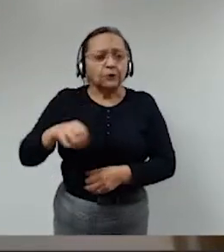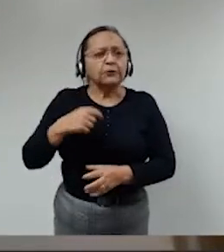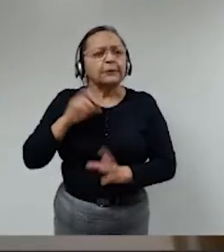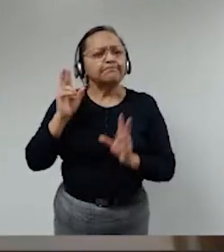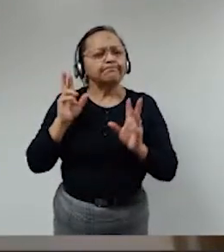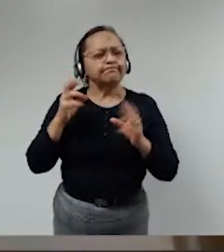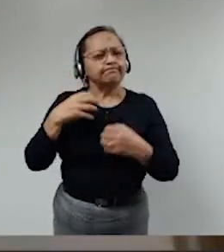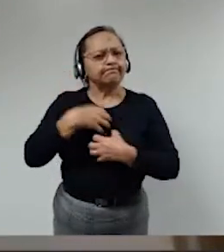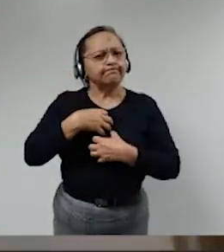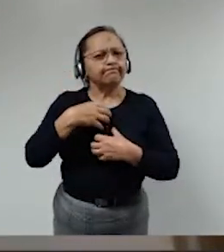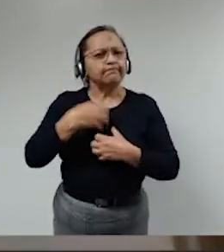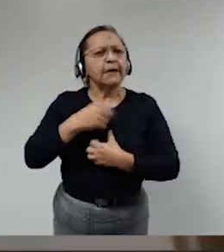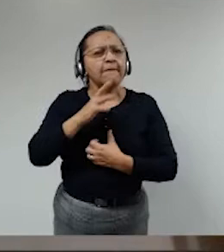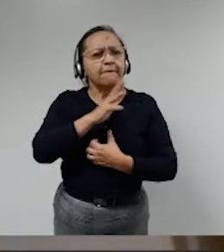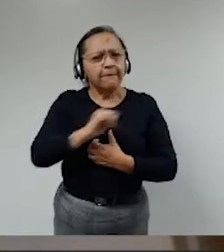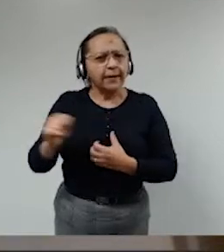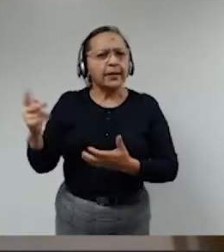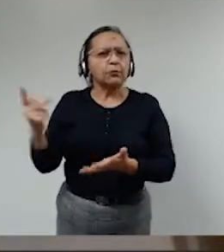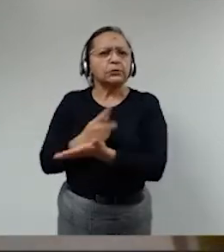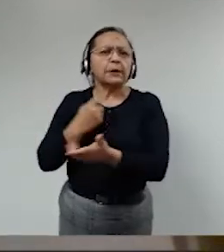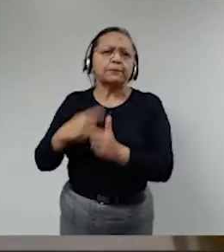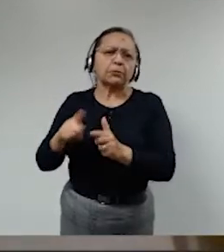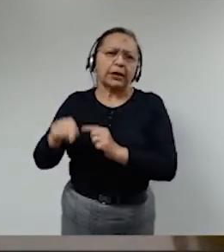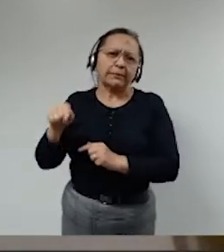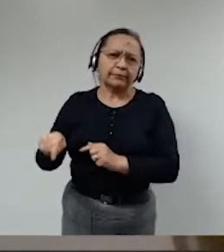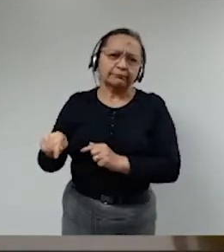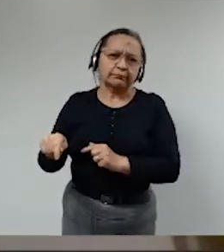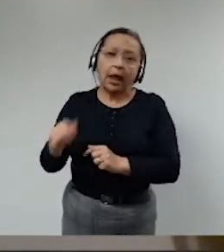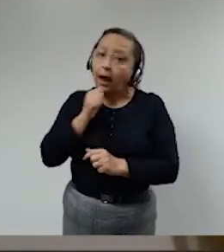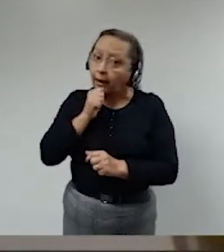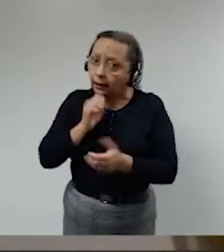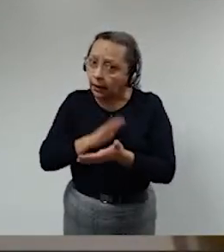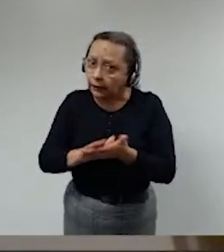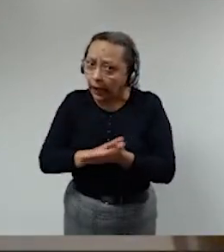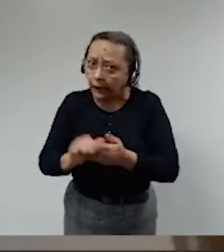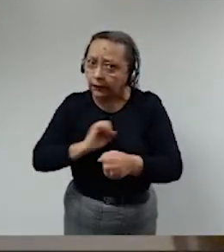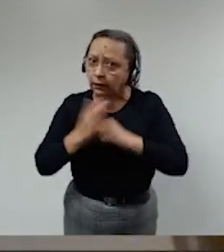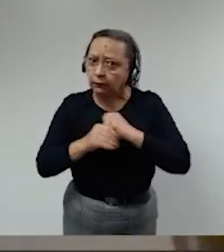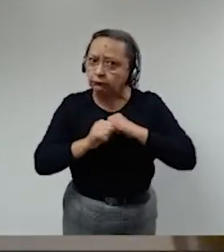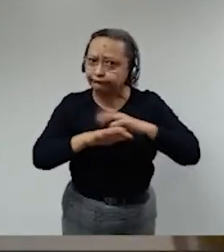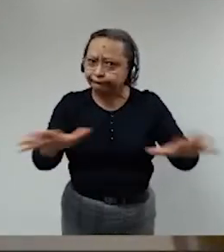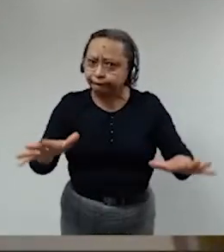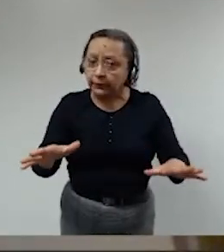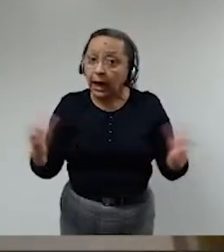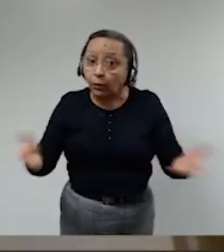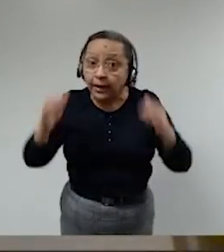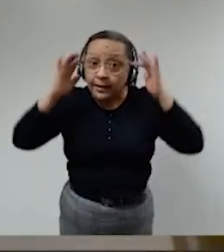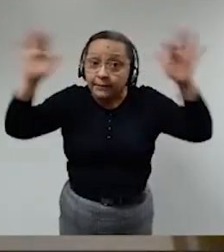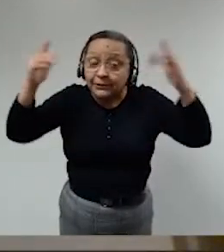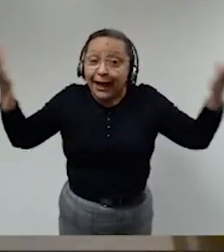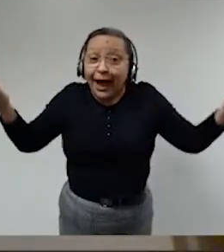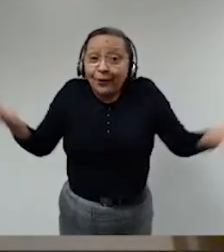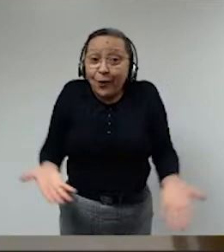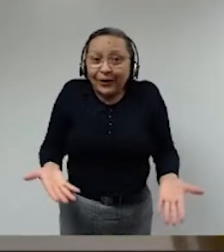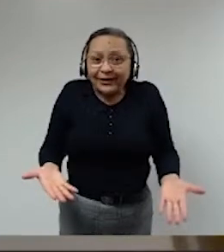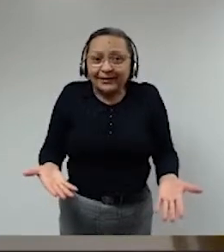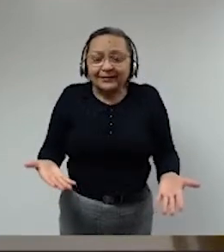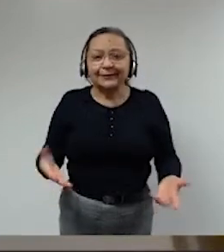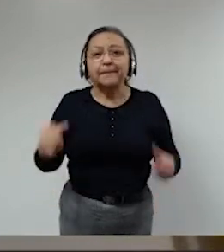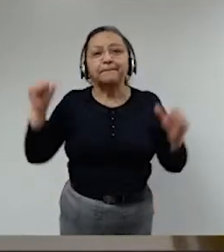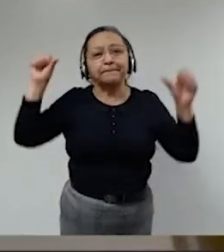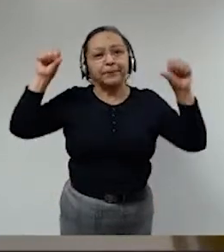perfeita no setor de audiovisual. Isso sem vir a pandemia. Então, imagina agora que veio a pandemia. Quer dizer, essa tempestade perfeita